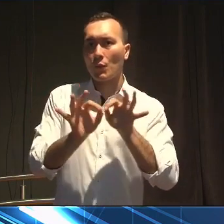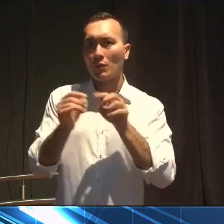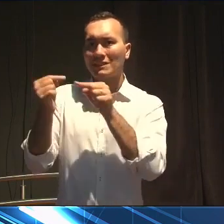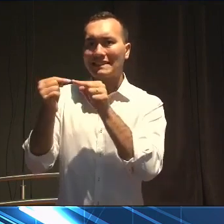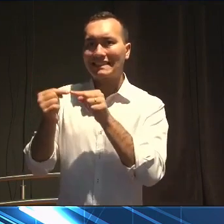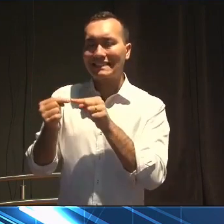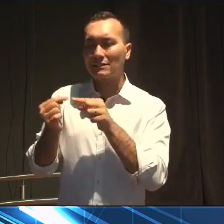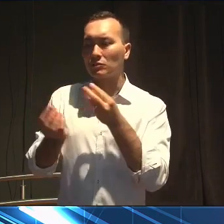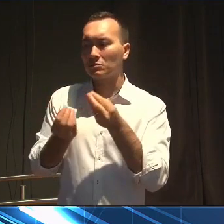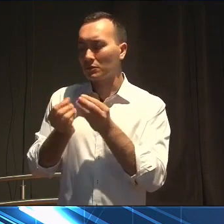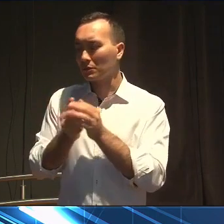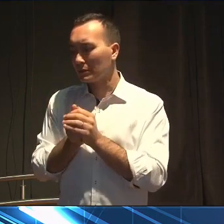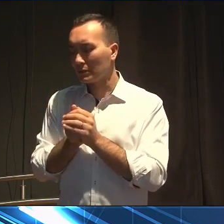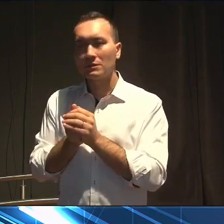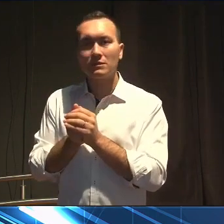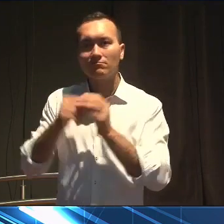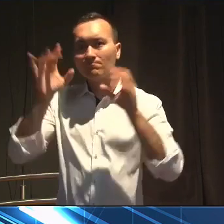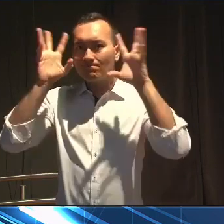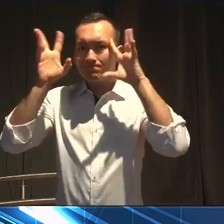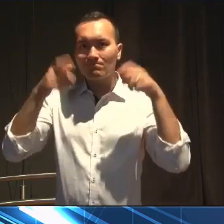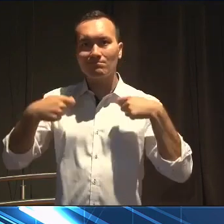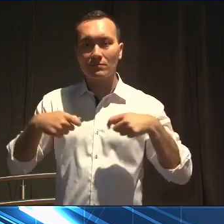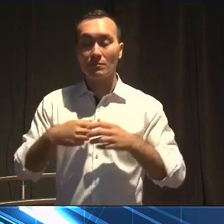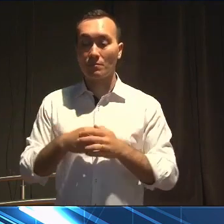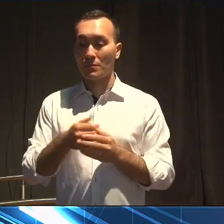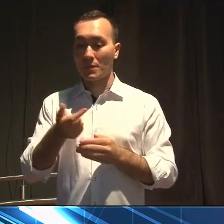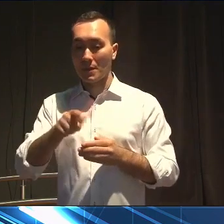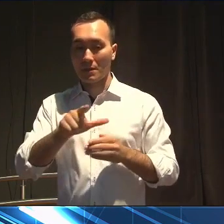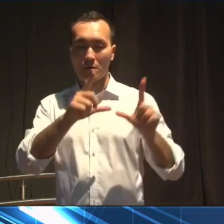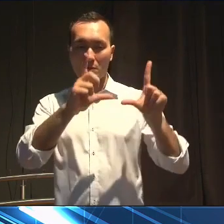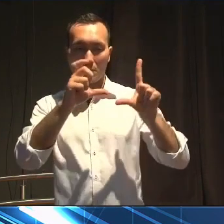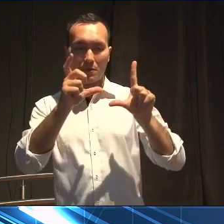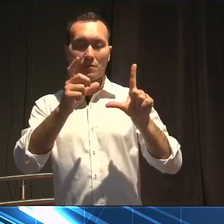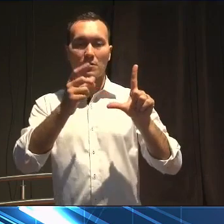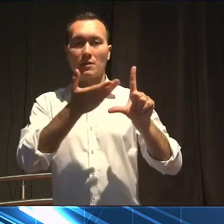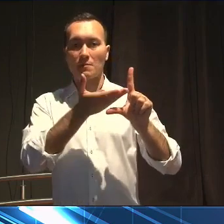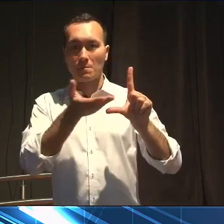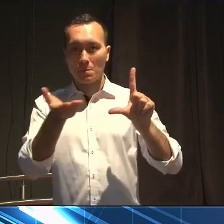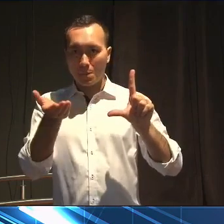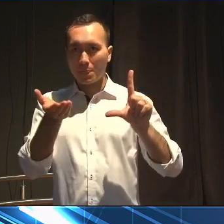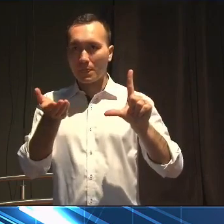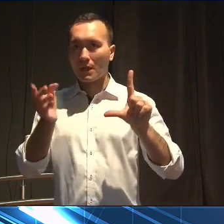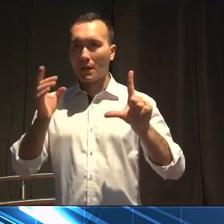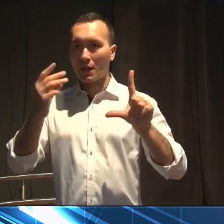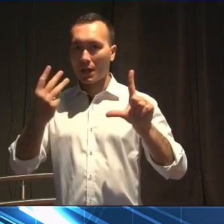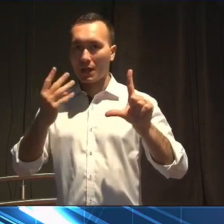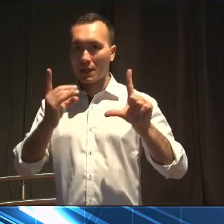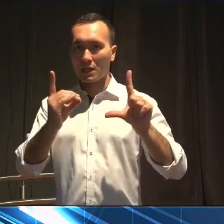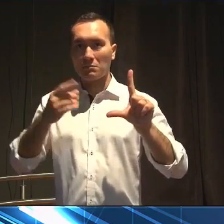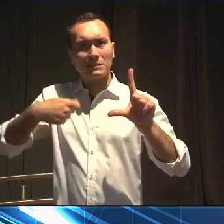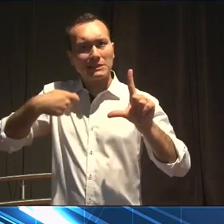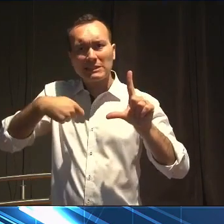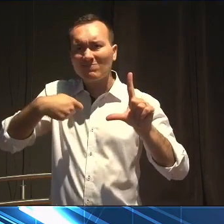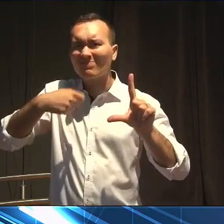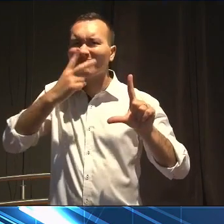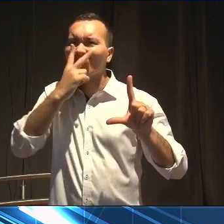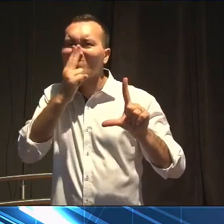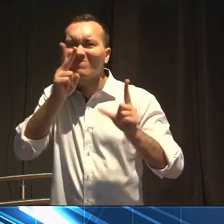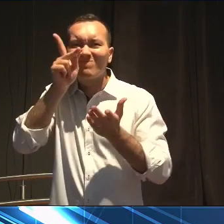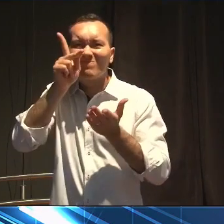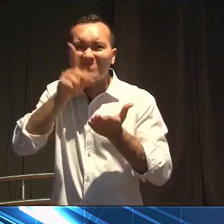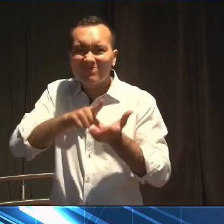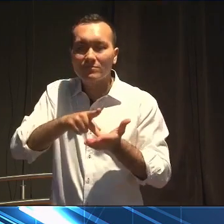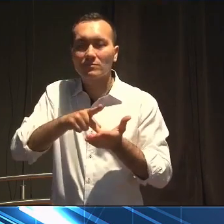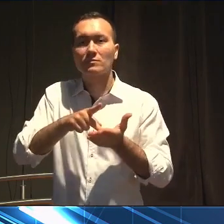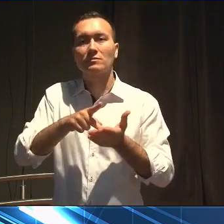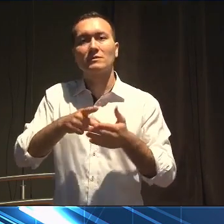experiências, de imagens em 3D precisam ser extremamente realistas, o que aumenta muito a complexidade